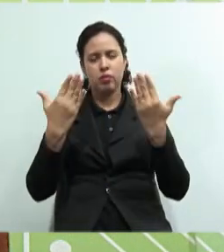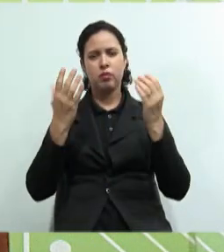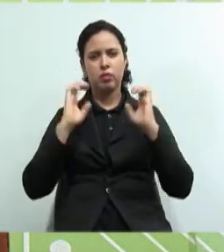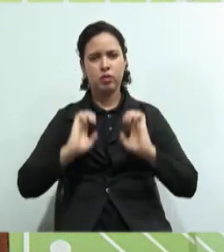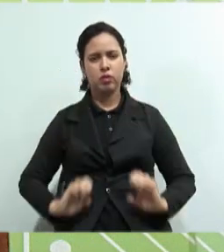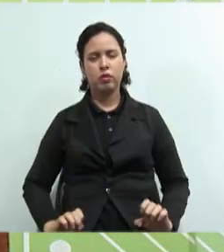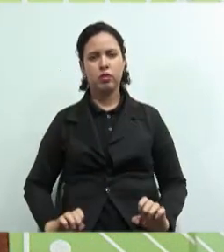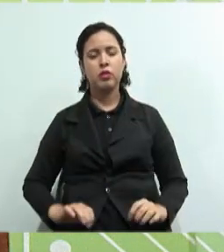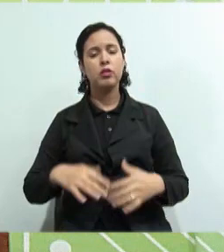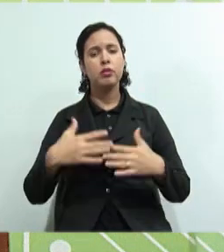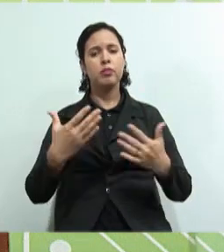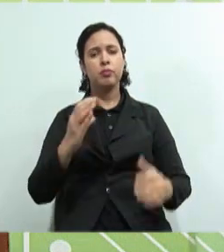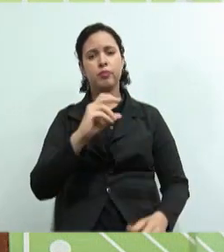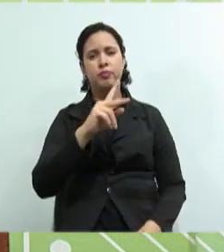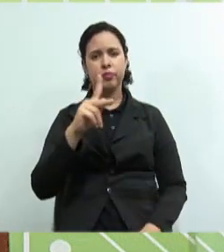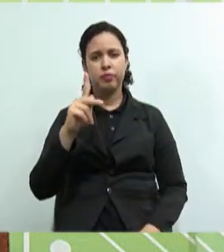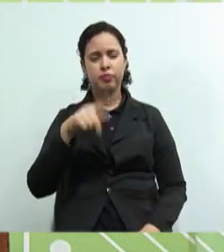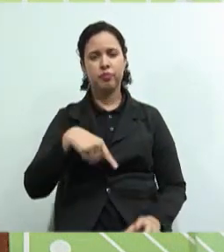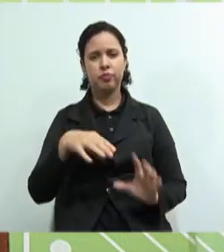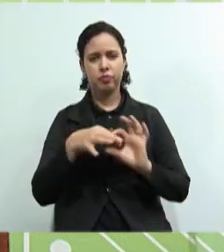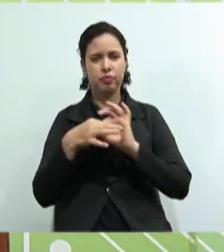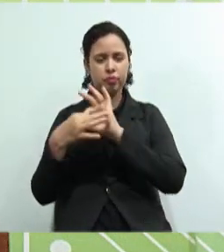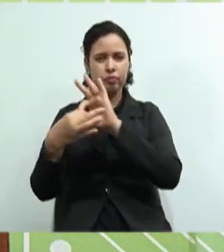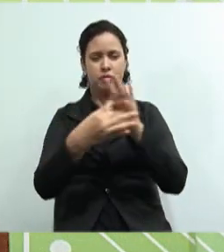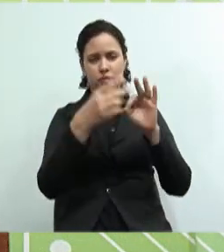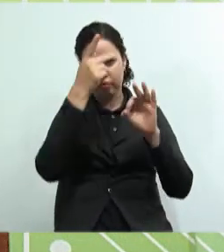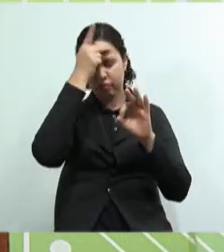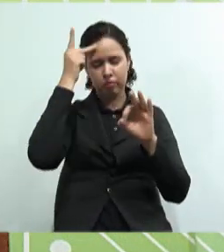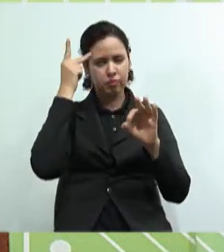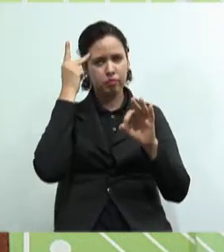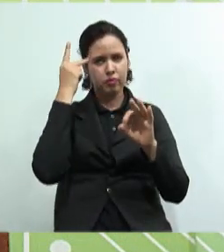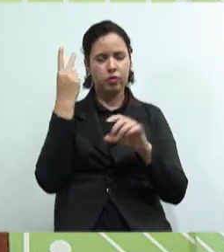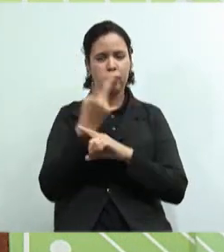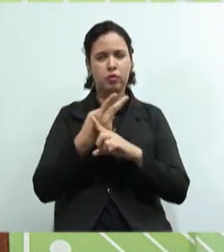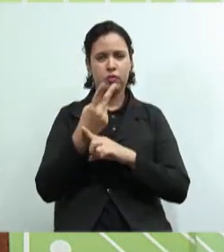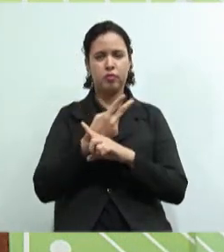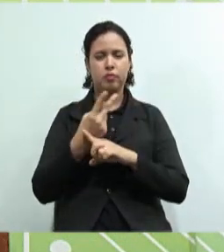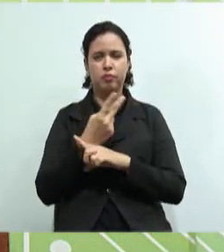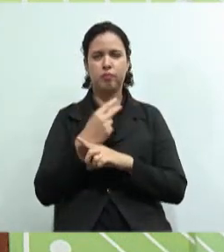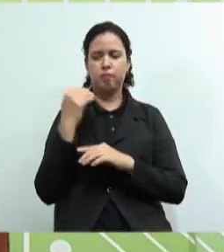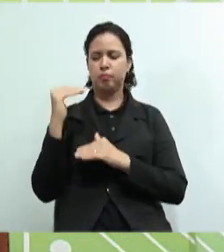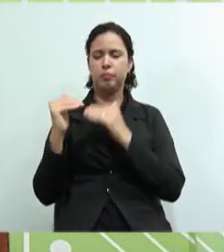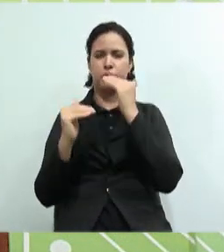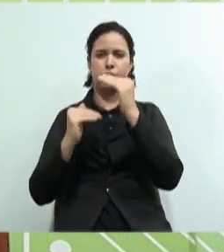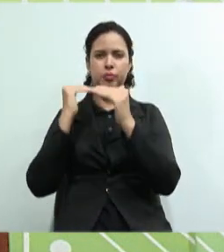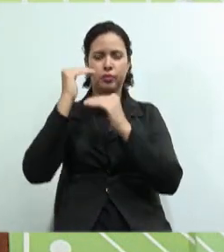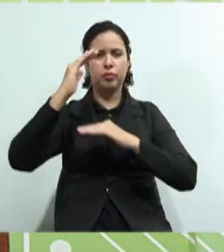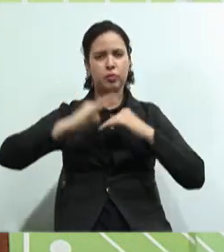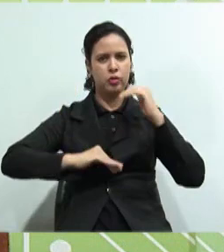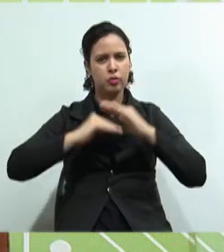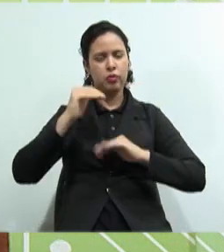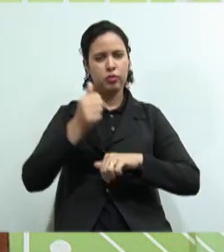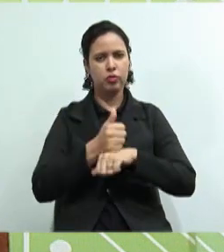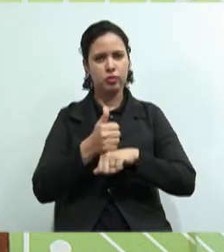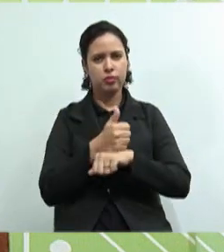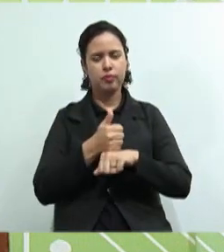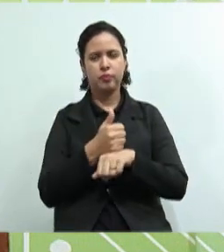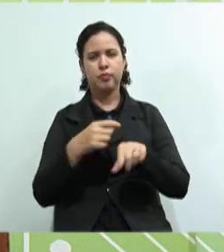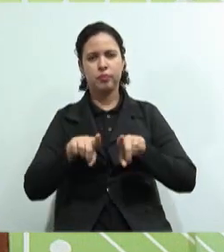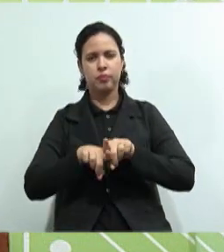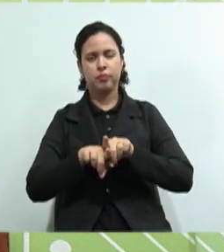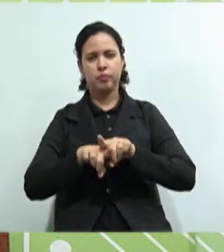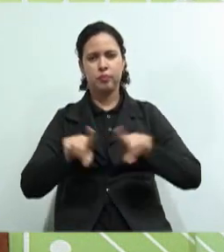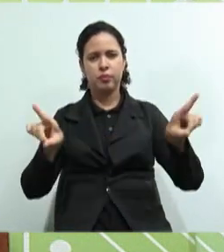de pessoas, pessoas que buscam o crescimento profissional, porque estão juntas com a finalidade profissional, mas